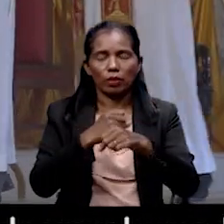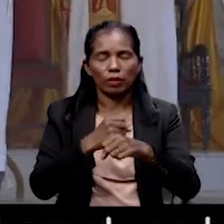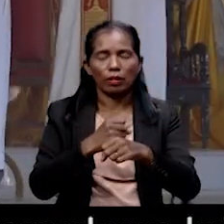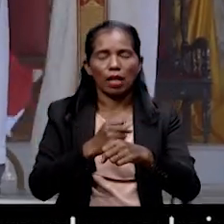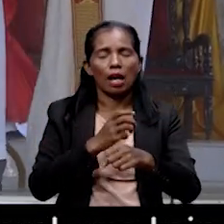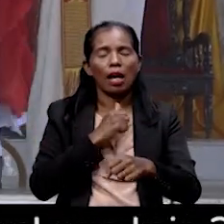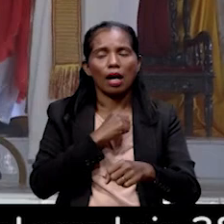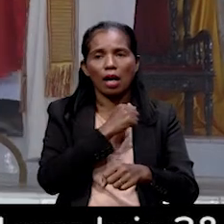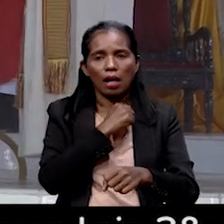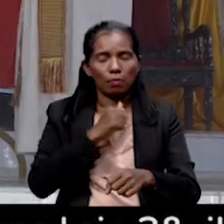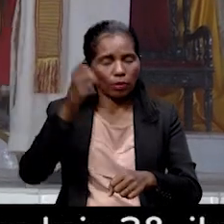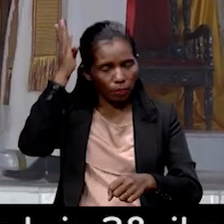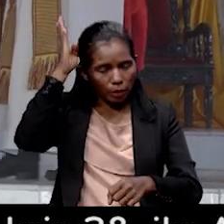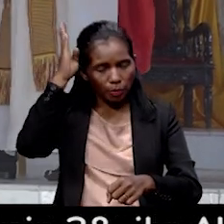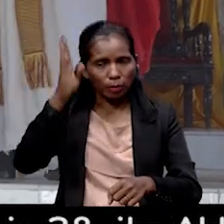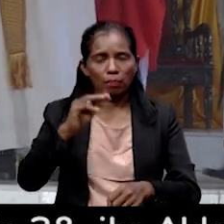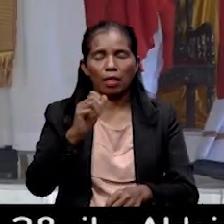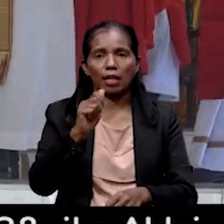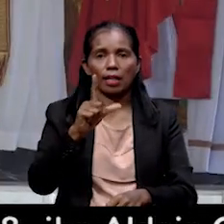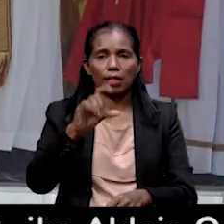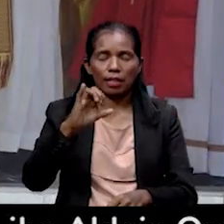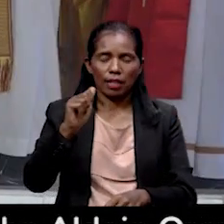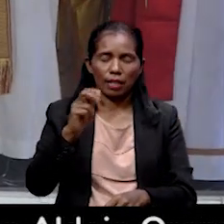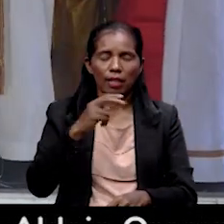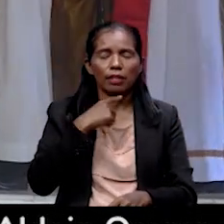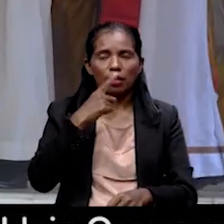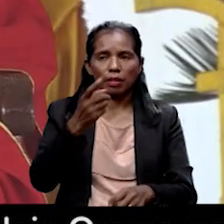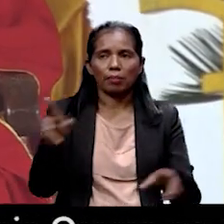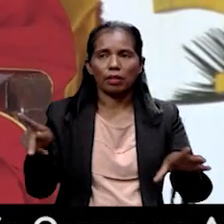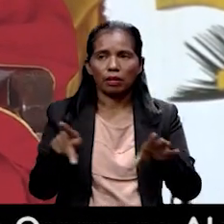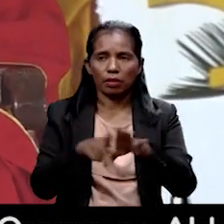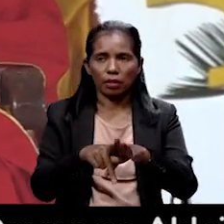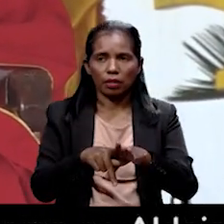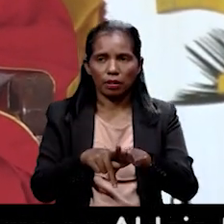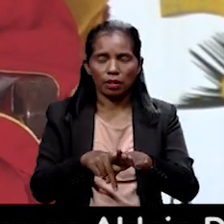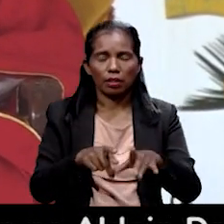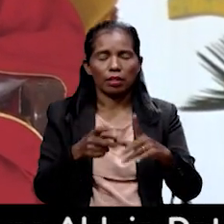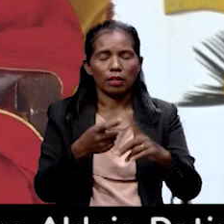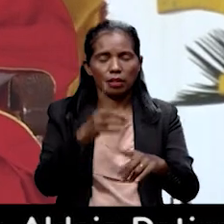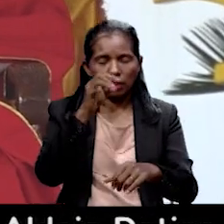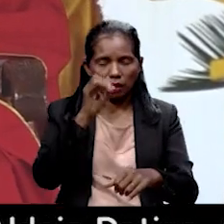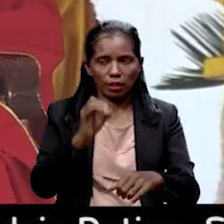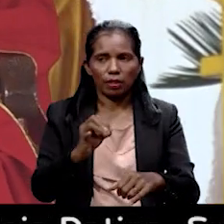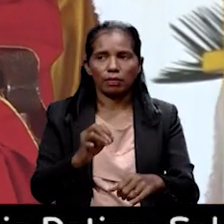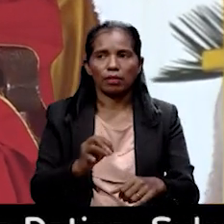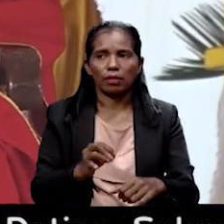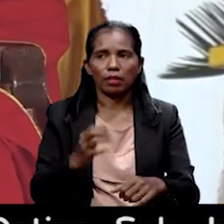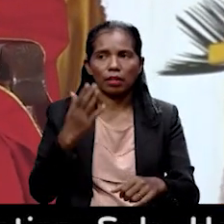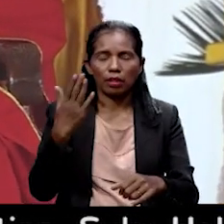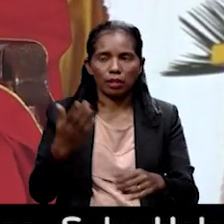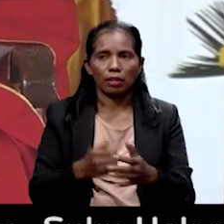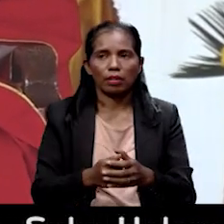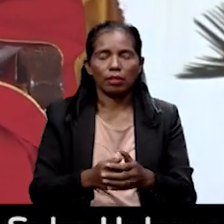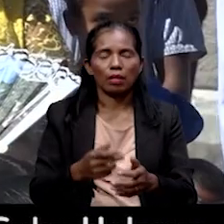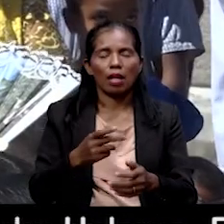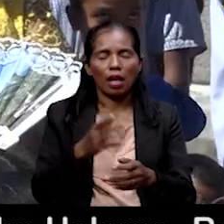Maliana Don Norberto do Amaral, no participamos si arcebispo diocese metropolitana dili, Don Virgilio do Carmo da Silva, no